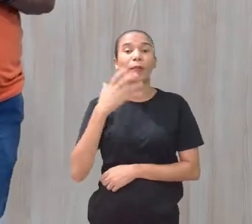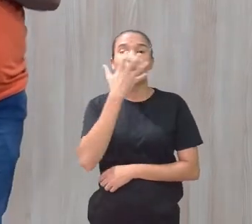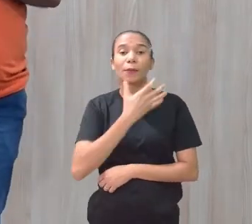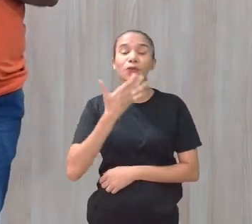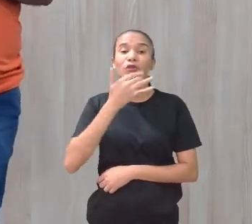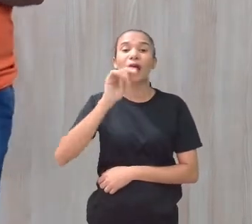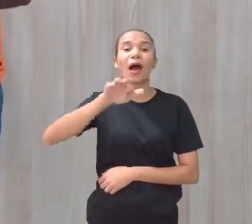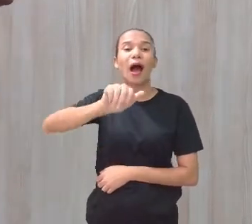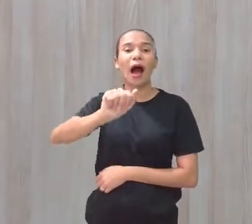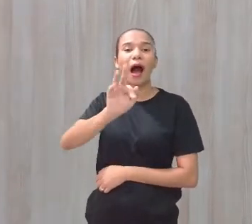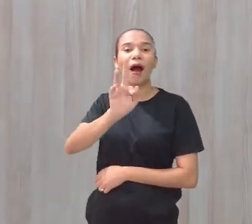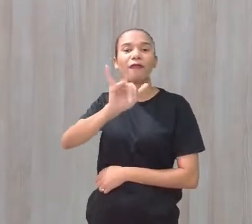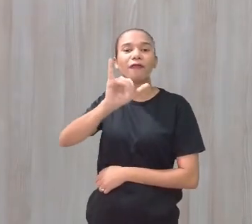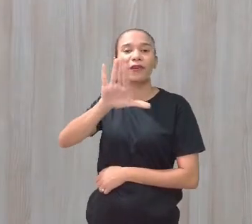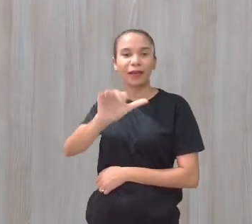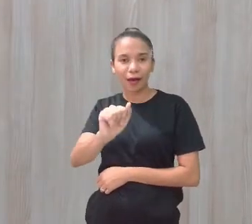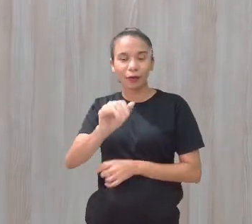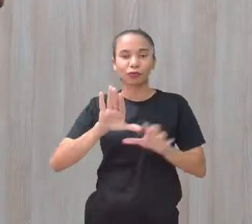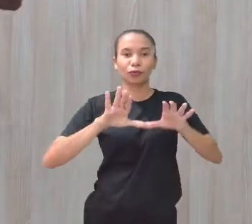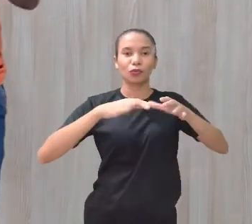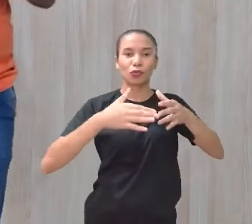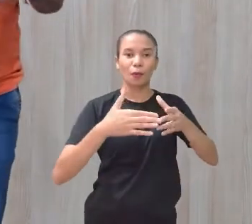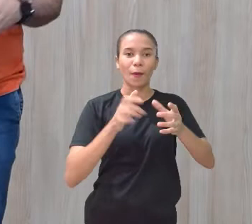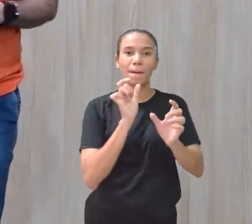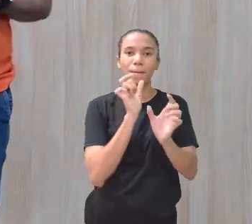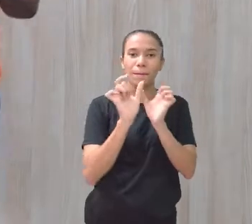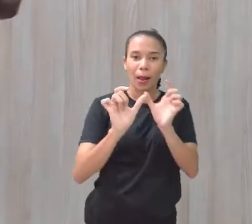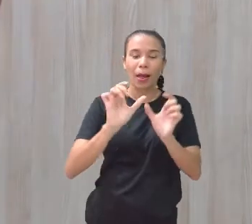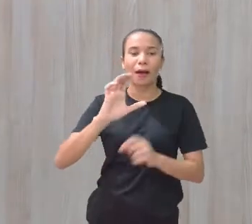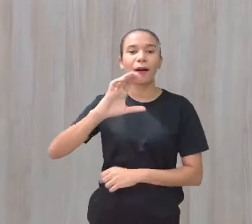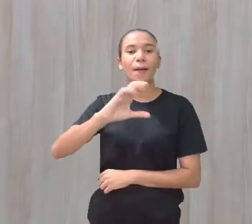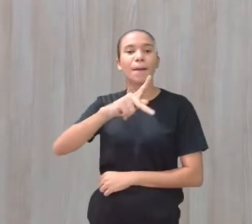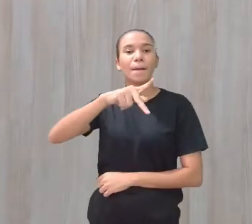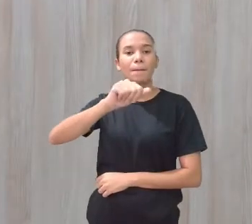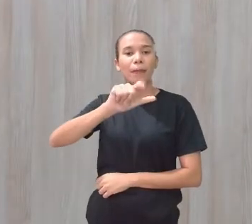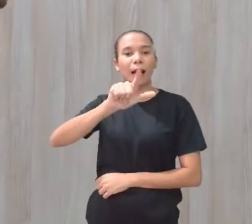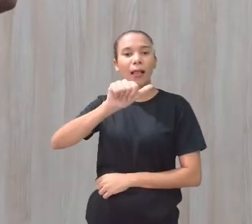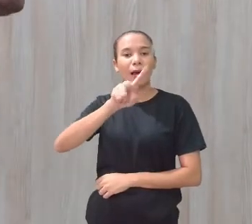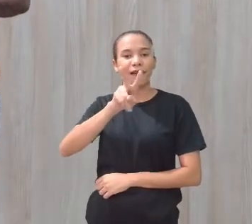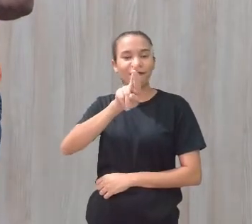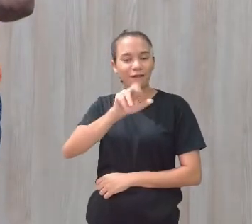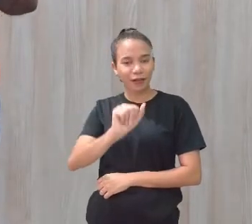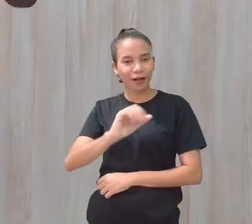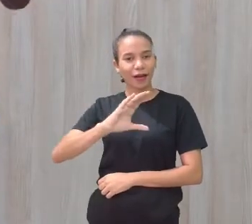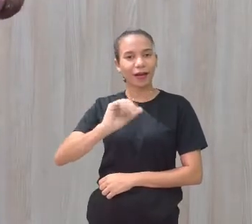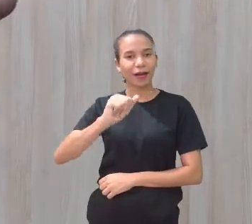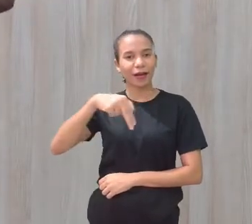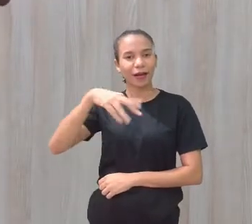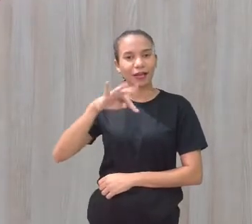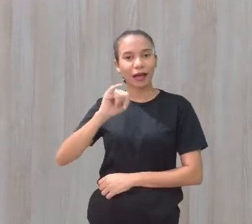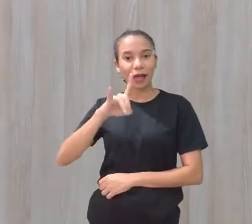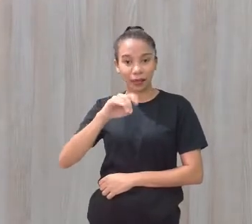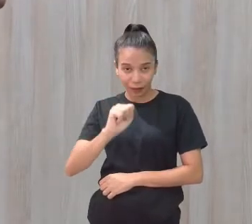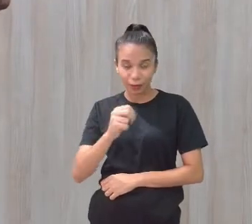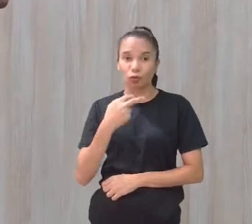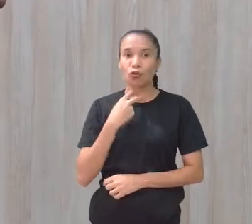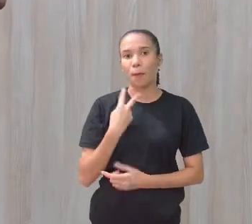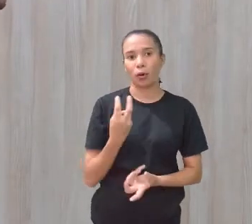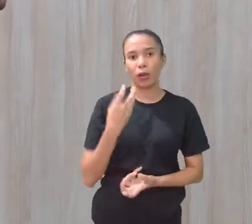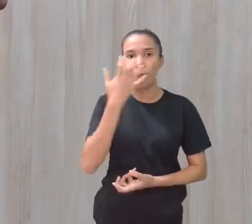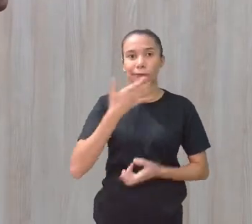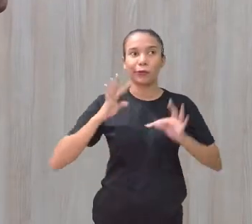chamado Palavra Cantada, certo? A gente não pode colocar toda a música aqui, por questões autorais, mas vocês